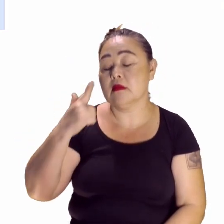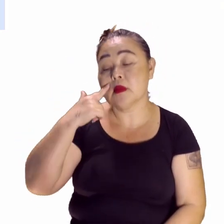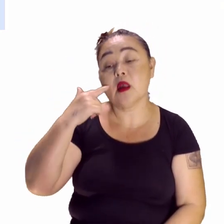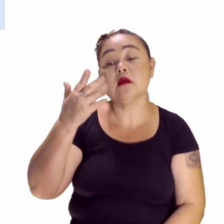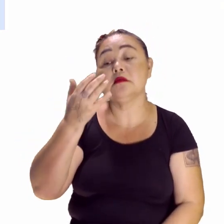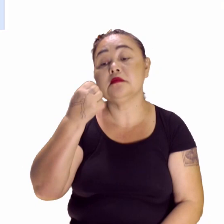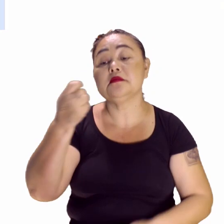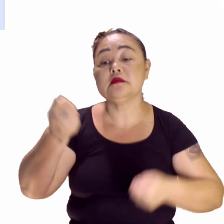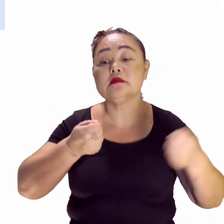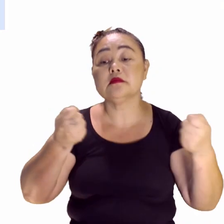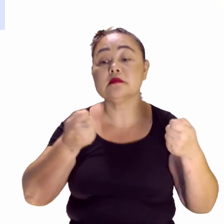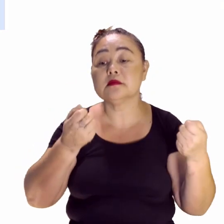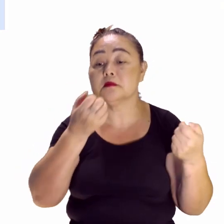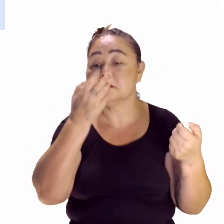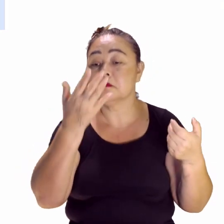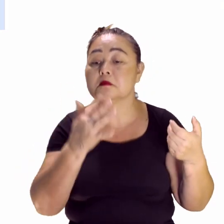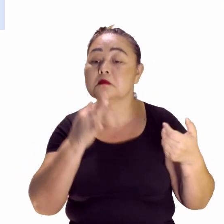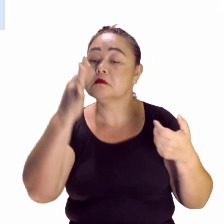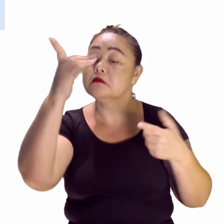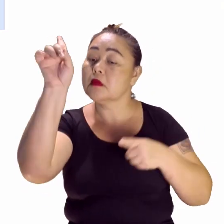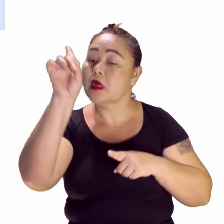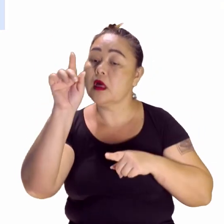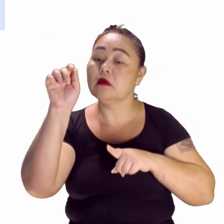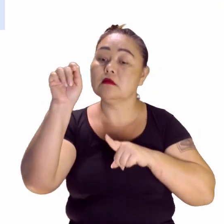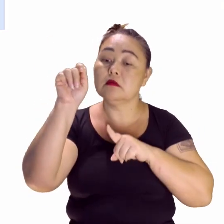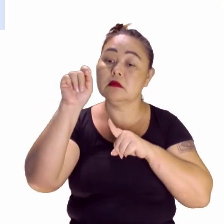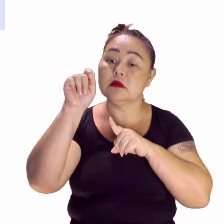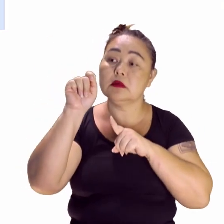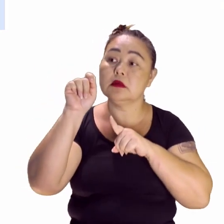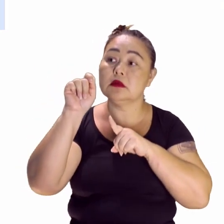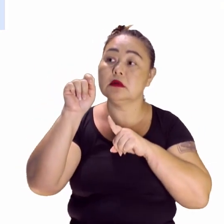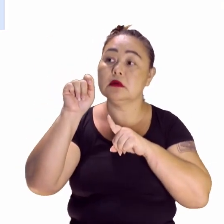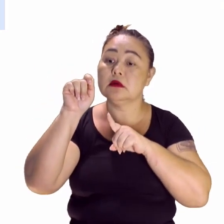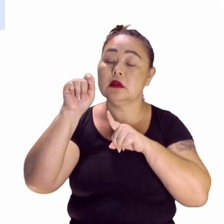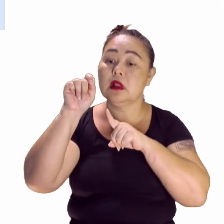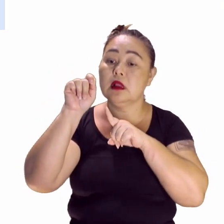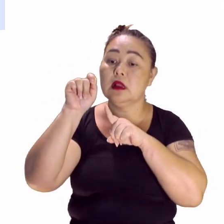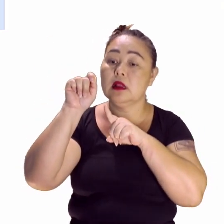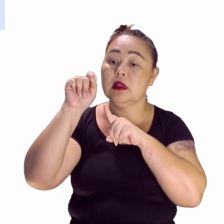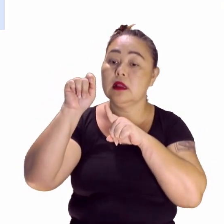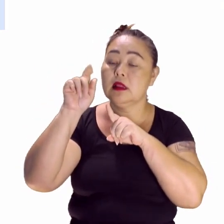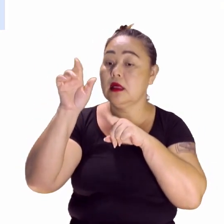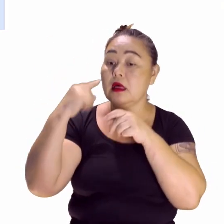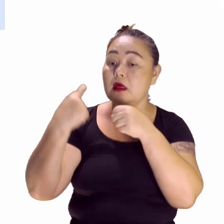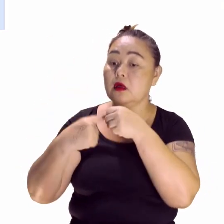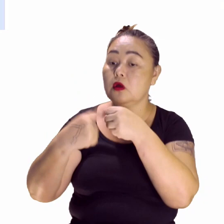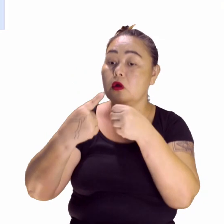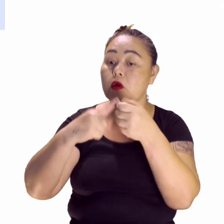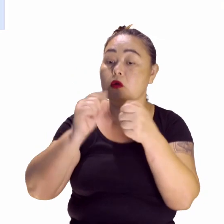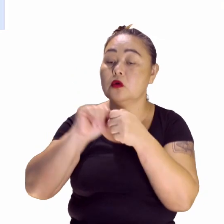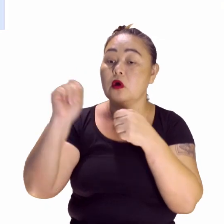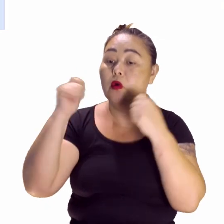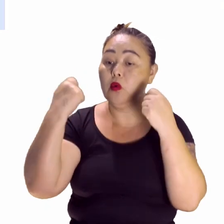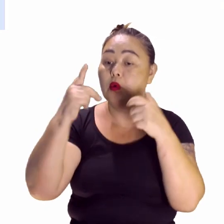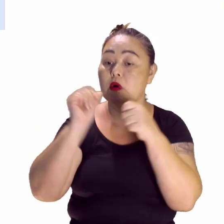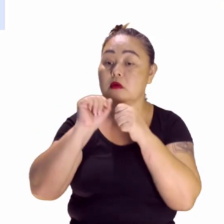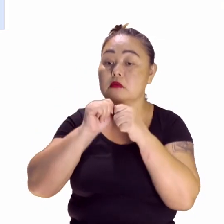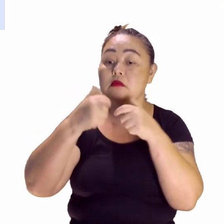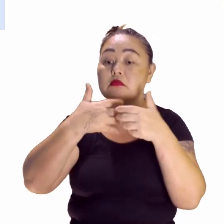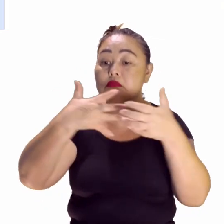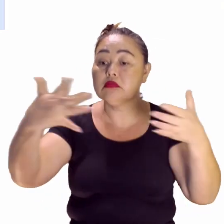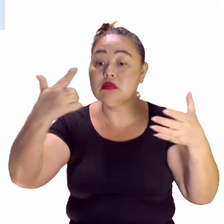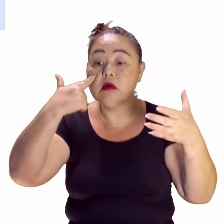de Bom Futuro, lá em Ariquemes, é o maior garimpo de céu aberto do mundo. Muito bem.